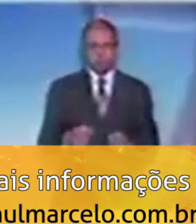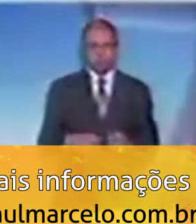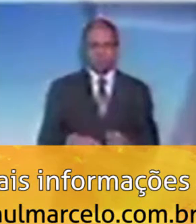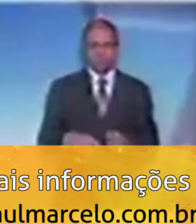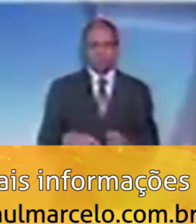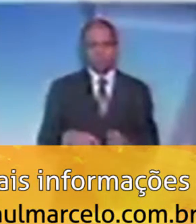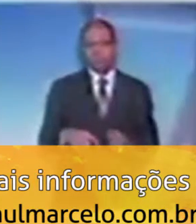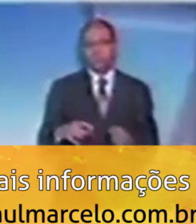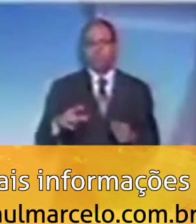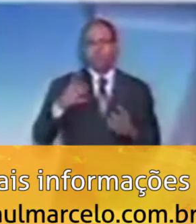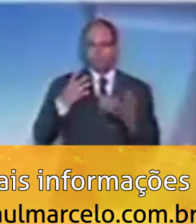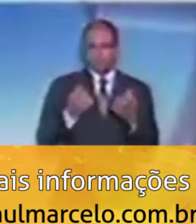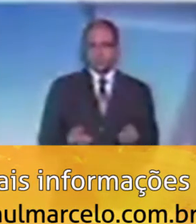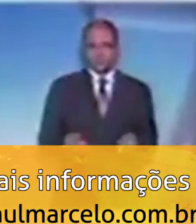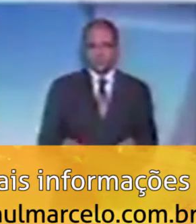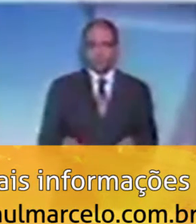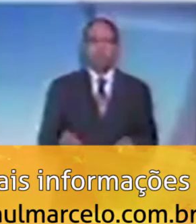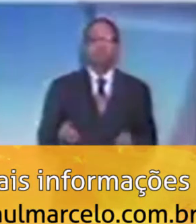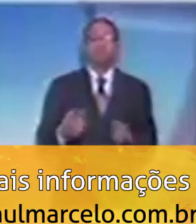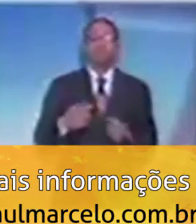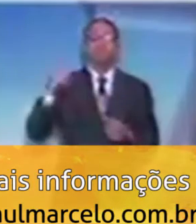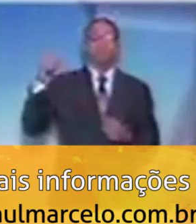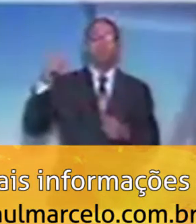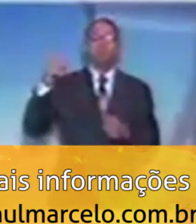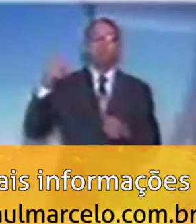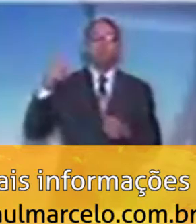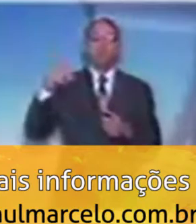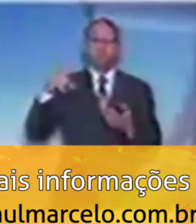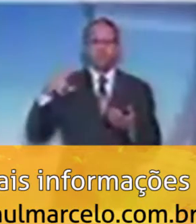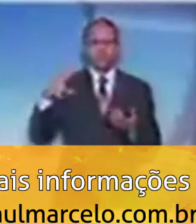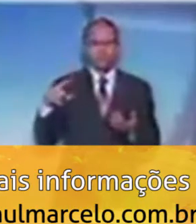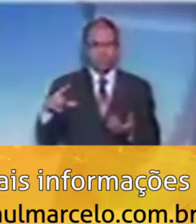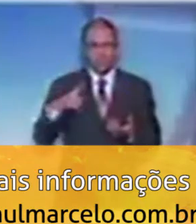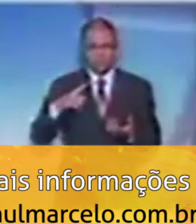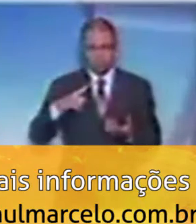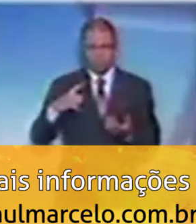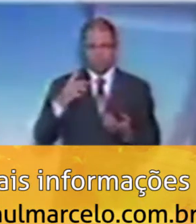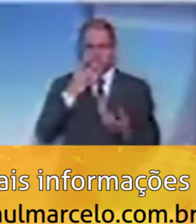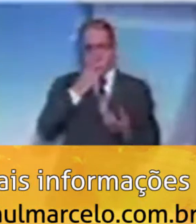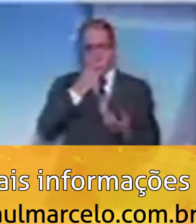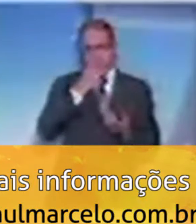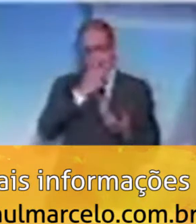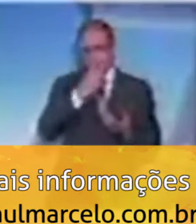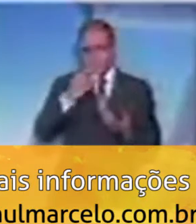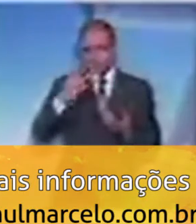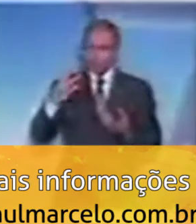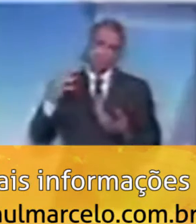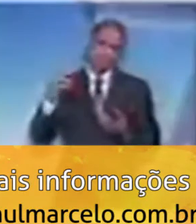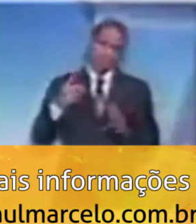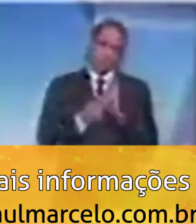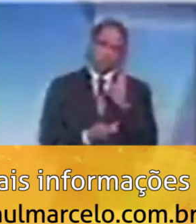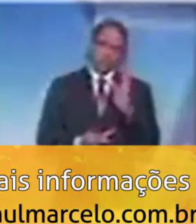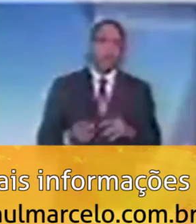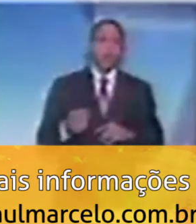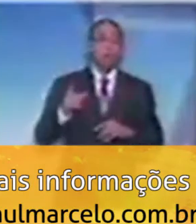essa triste aprovação no dia de ontem da Câmara dos Deputados com esse projeto 4330. E parabéns às entidades sindicais, hein, que estão